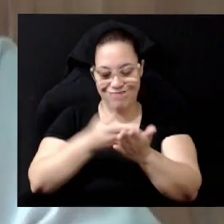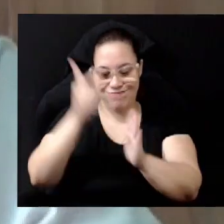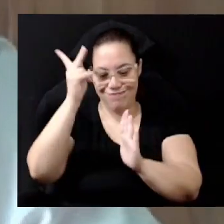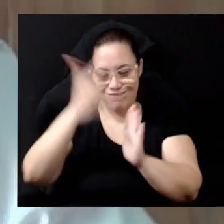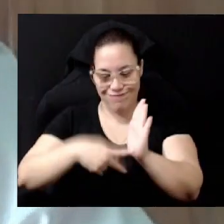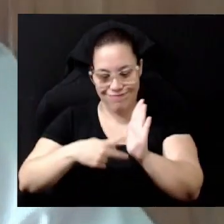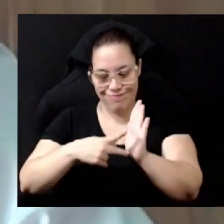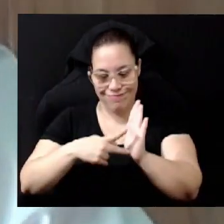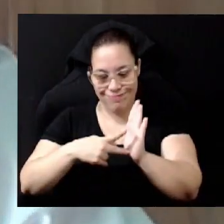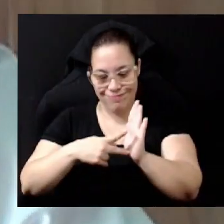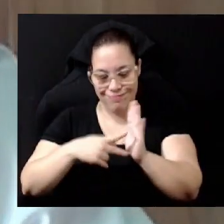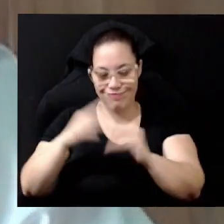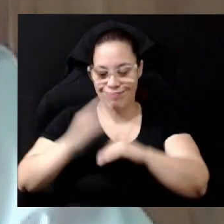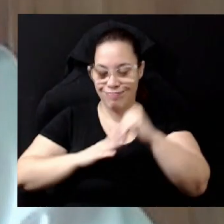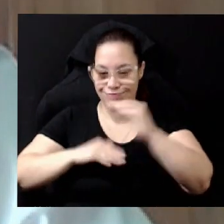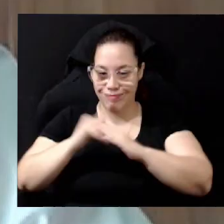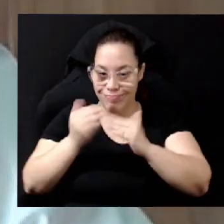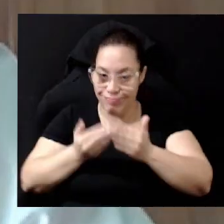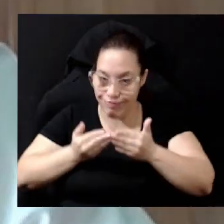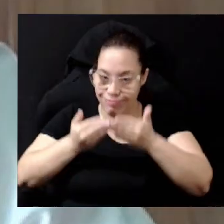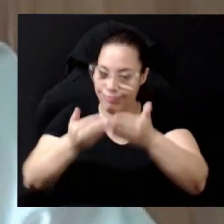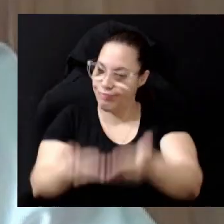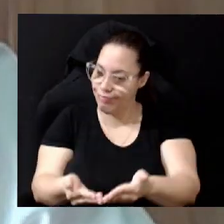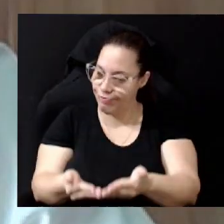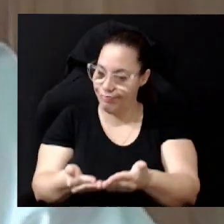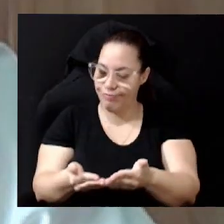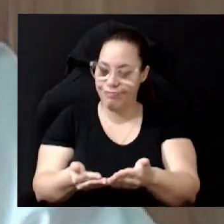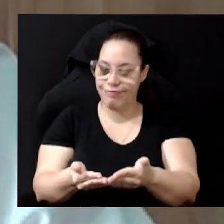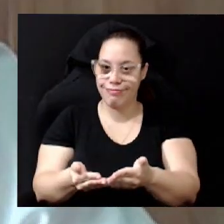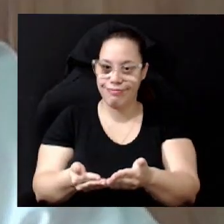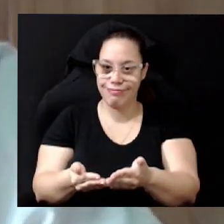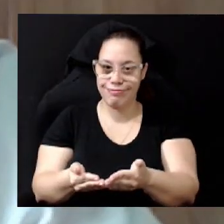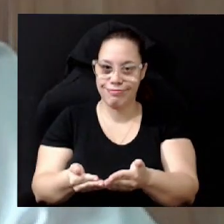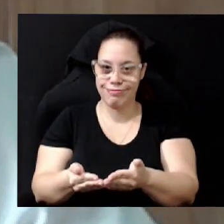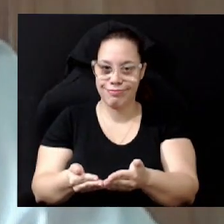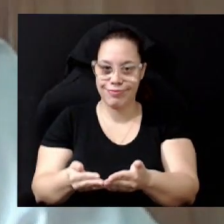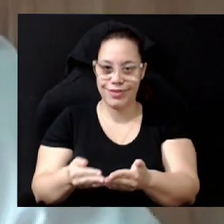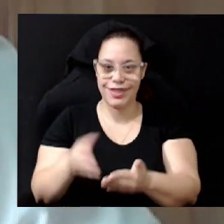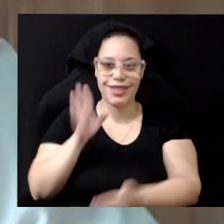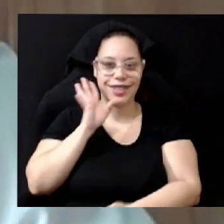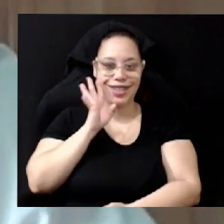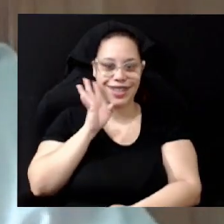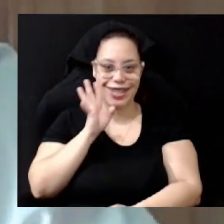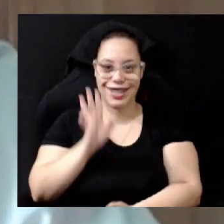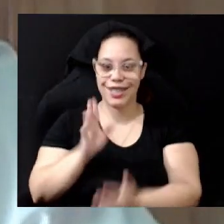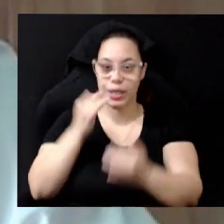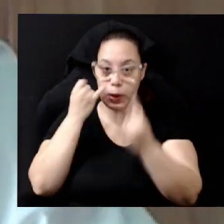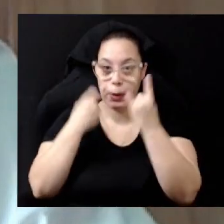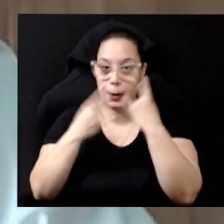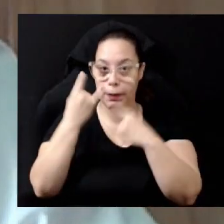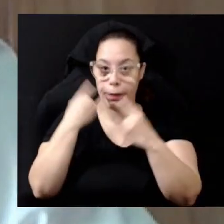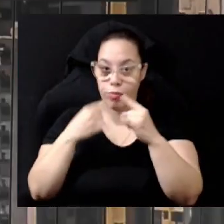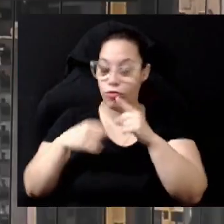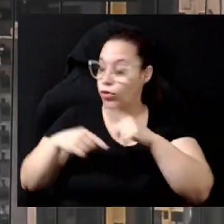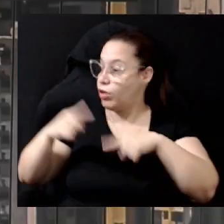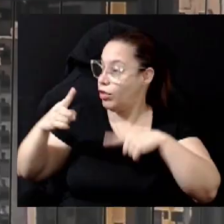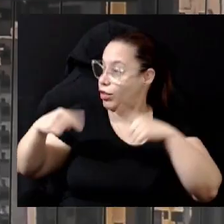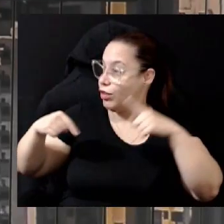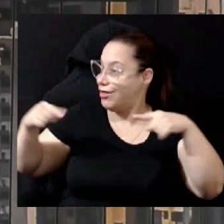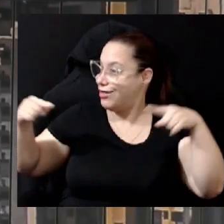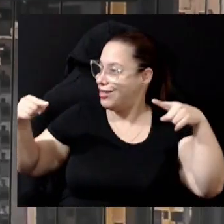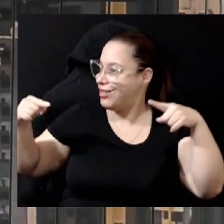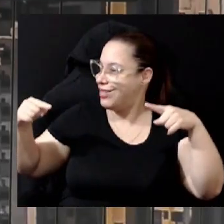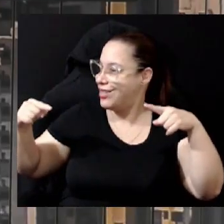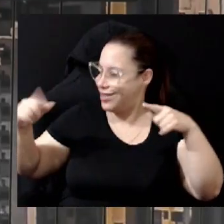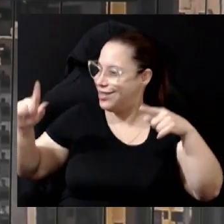sua própria materialidade, e por isso ele é tão interessante. É um divisor de águas,